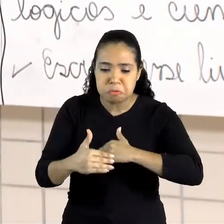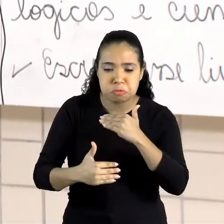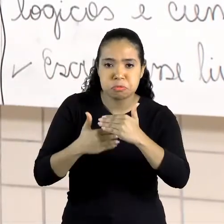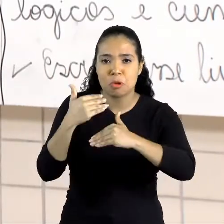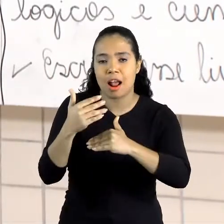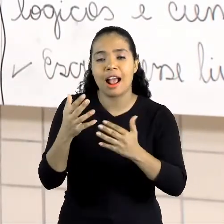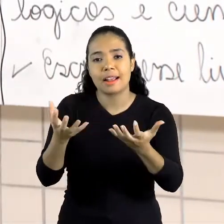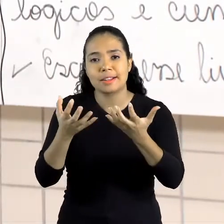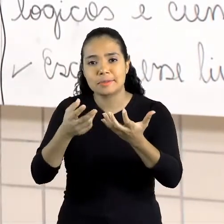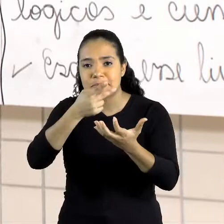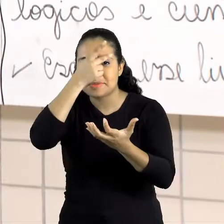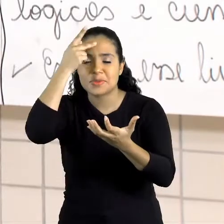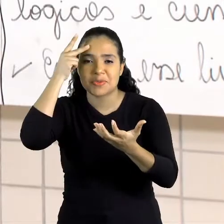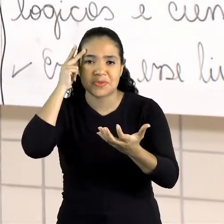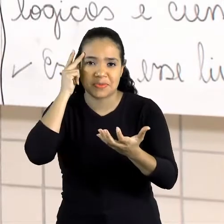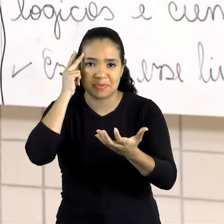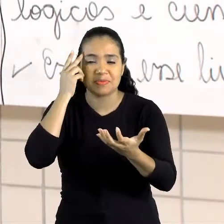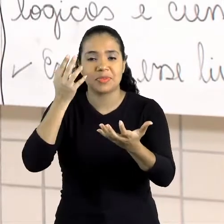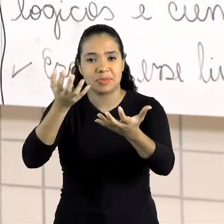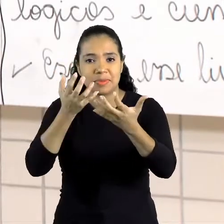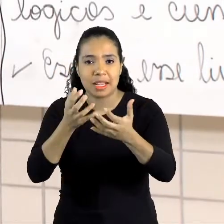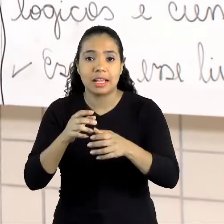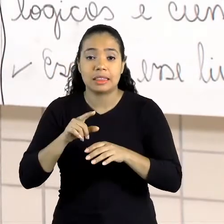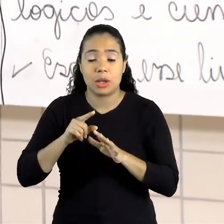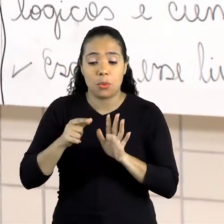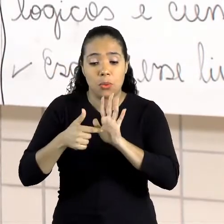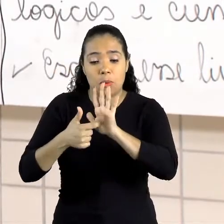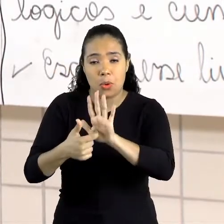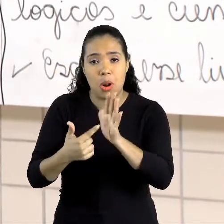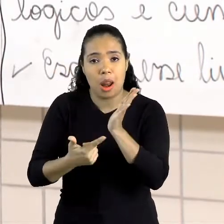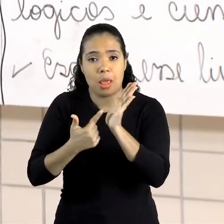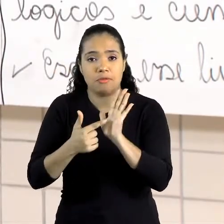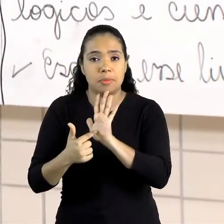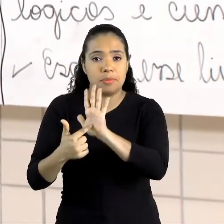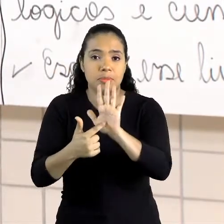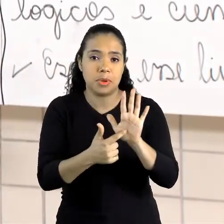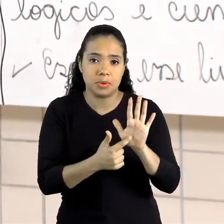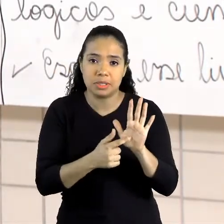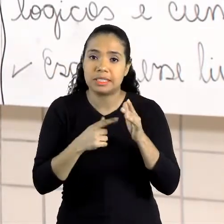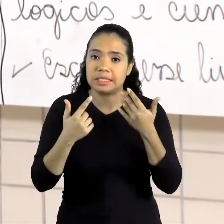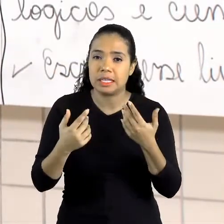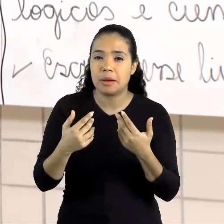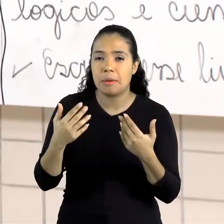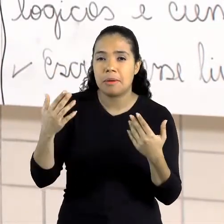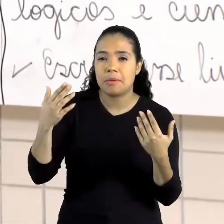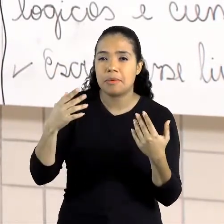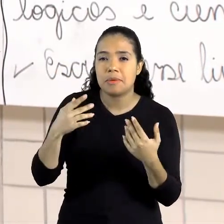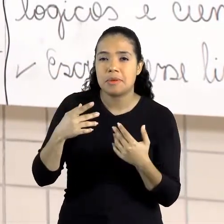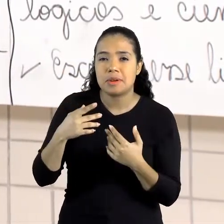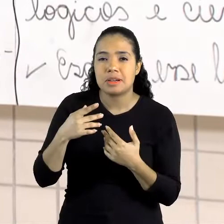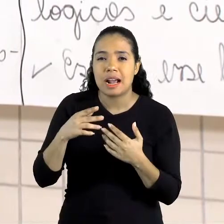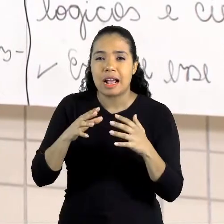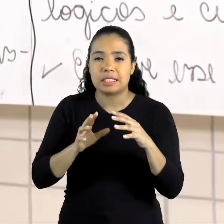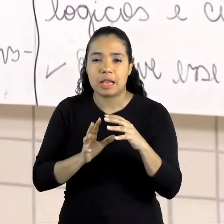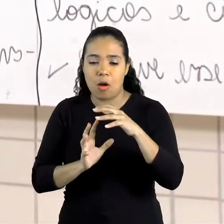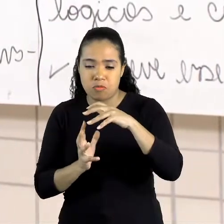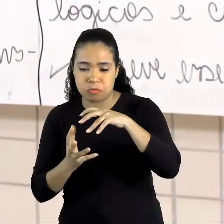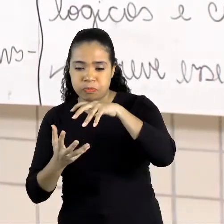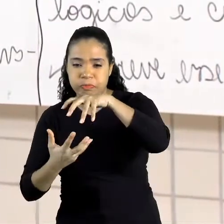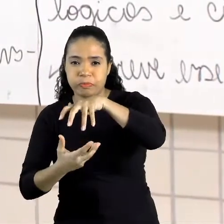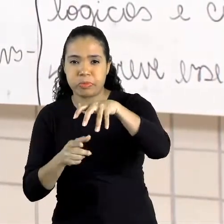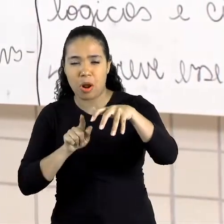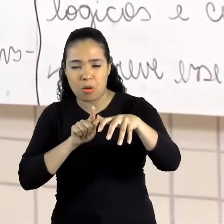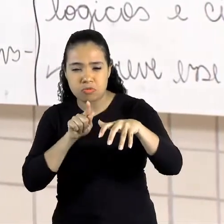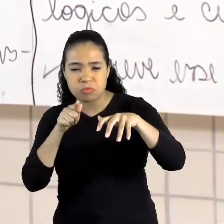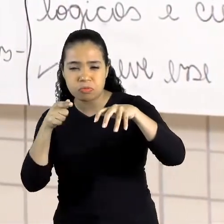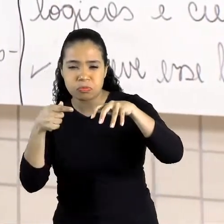essa nova realidade. E o interessante é que por meio dessa aventura, dessa volta ao mundo que os